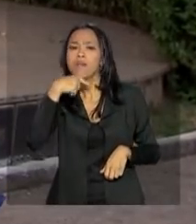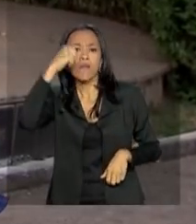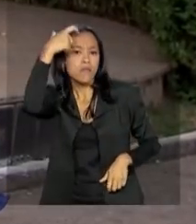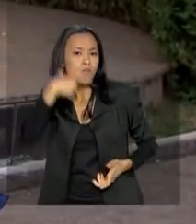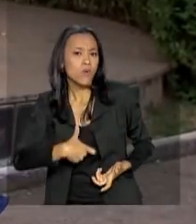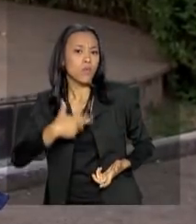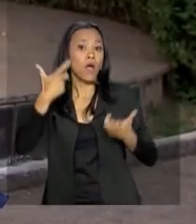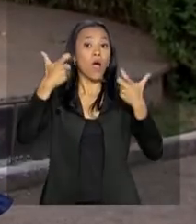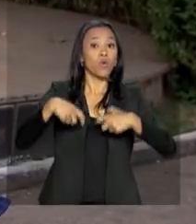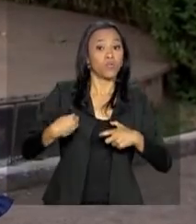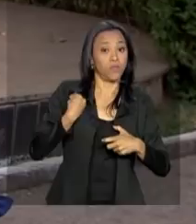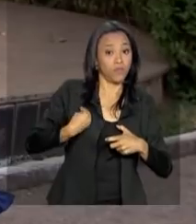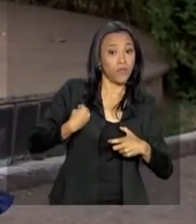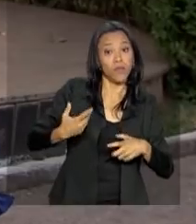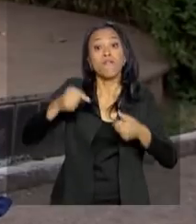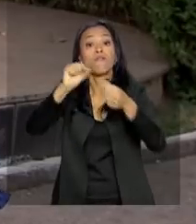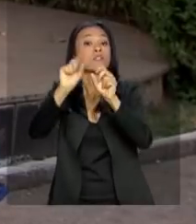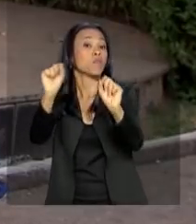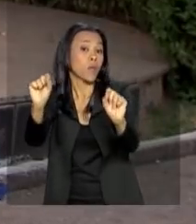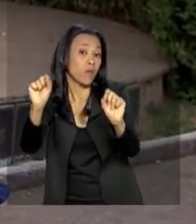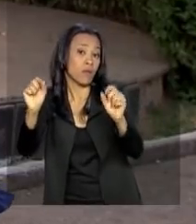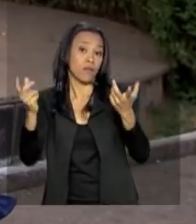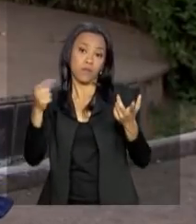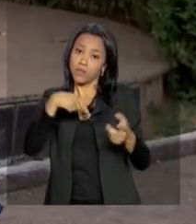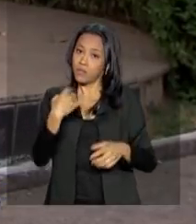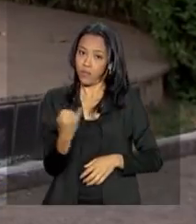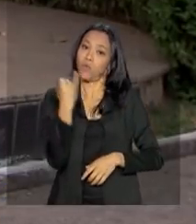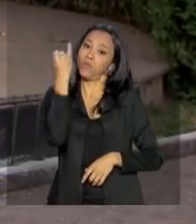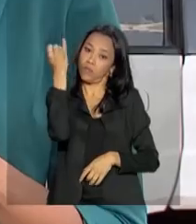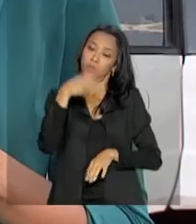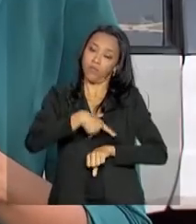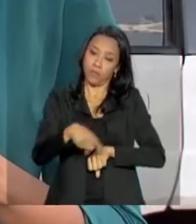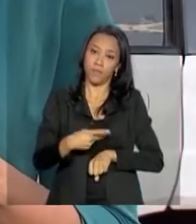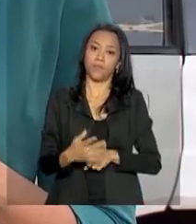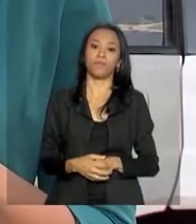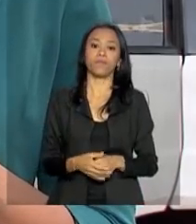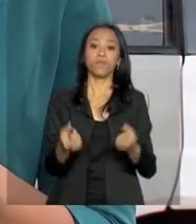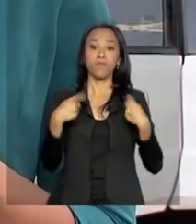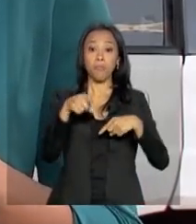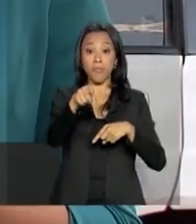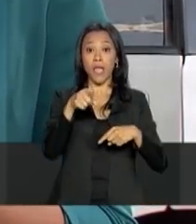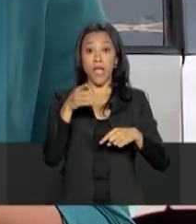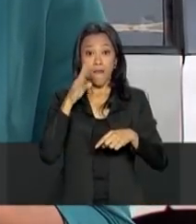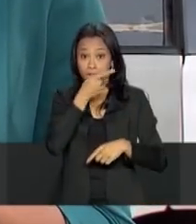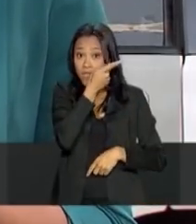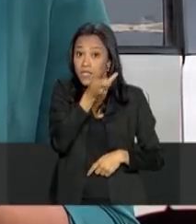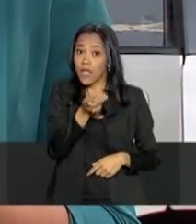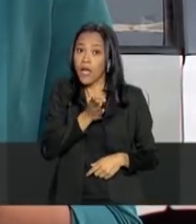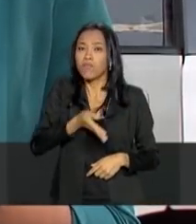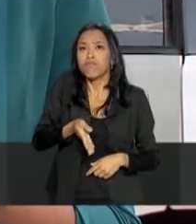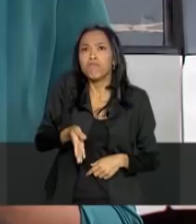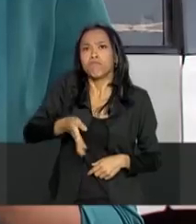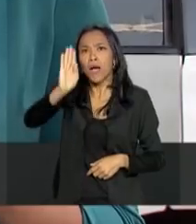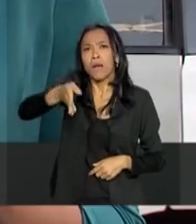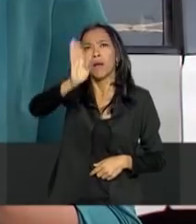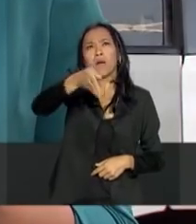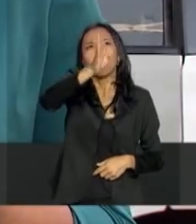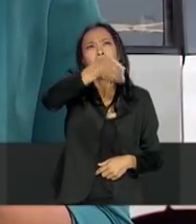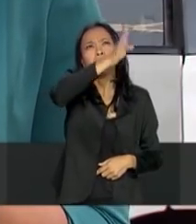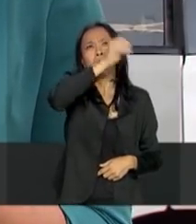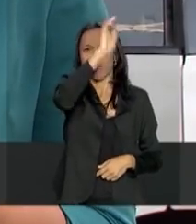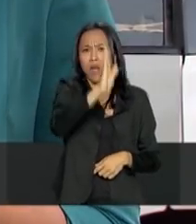vivemos o que fazemos na então isso é fundamental como o país visitar todos os cantos do brasil vencendo os desafios